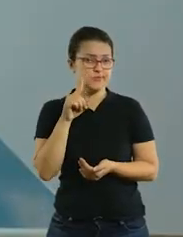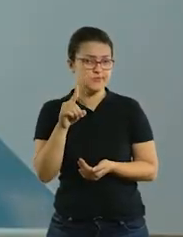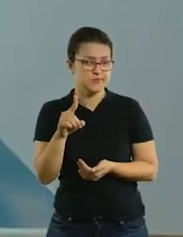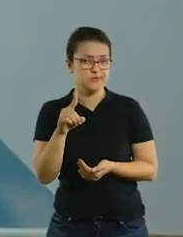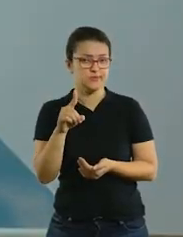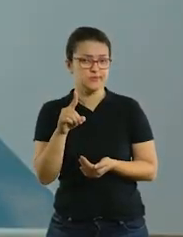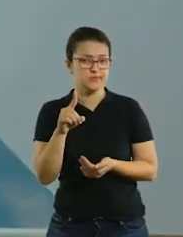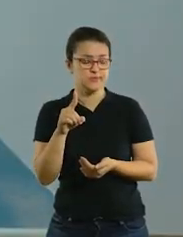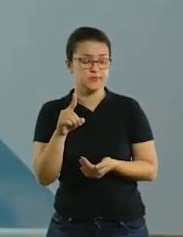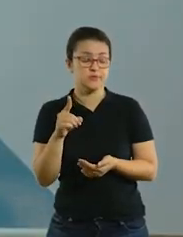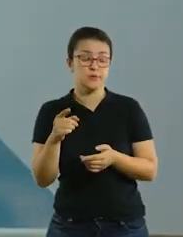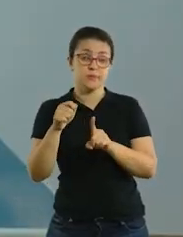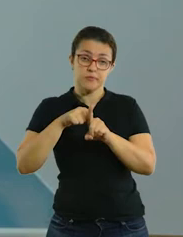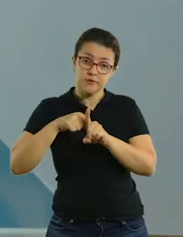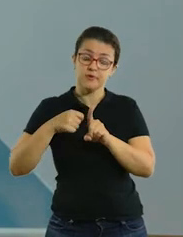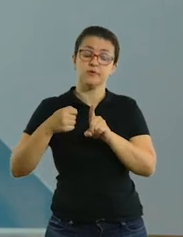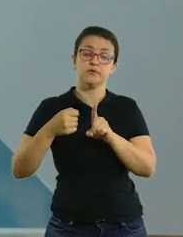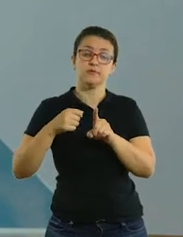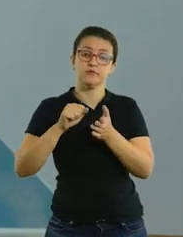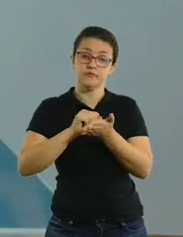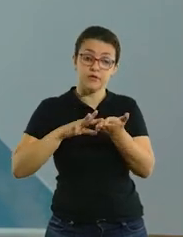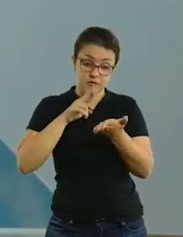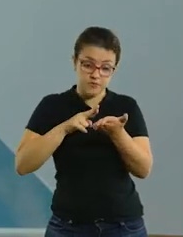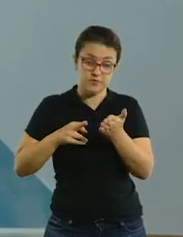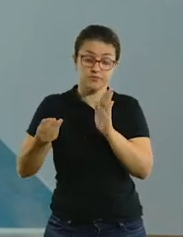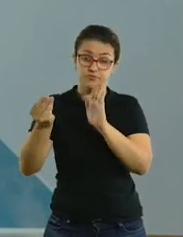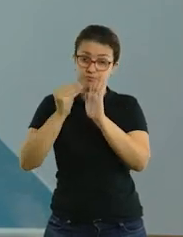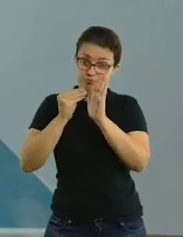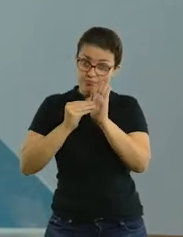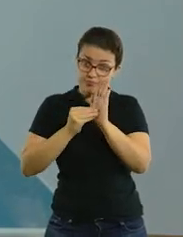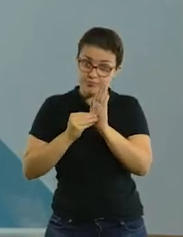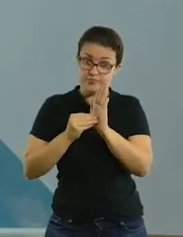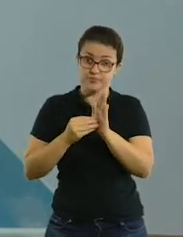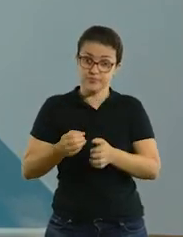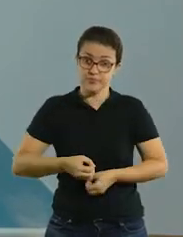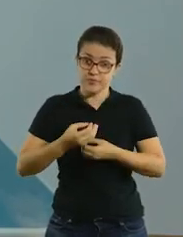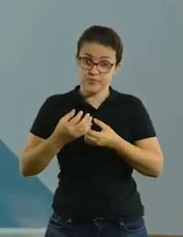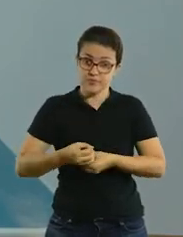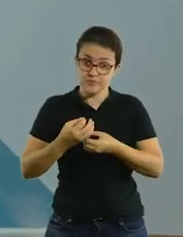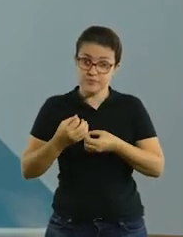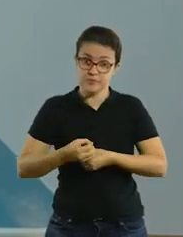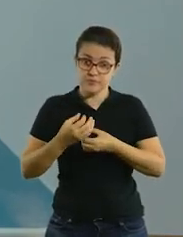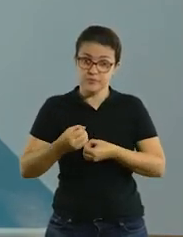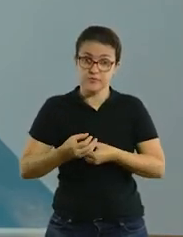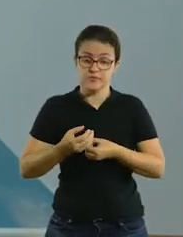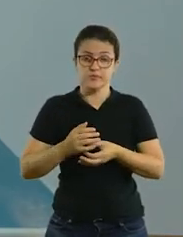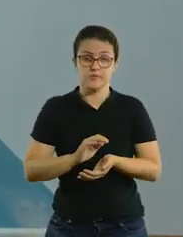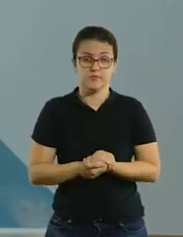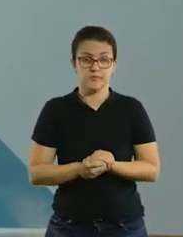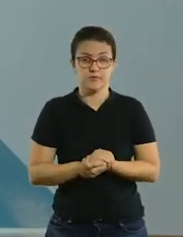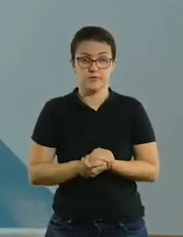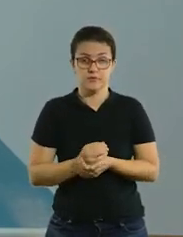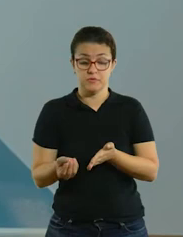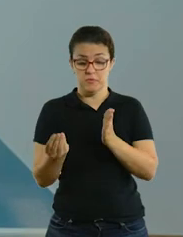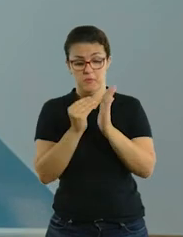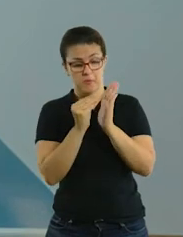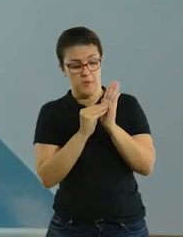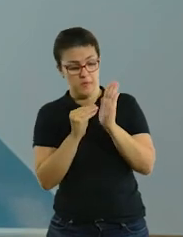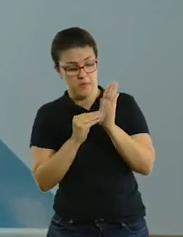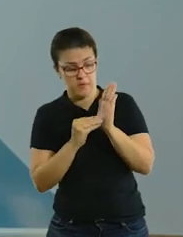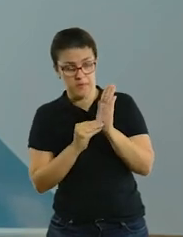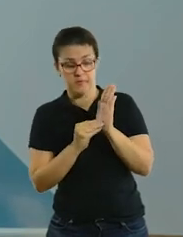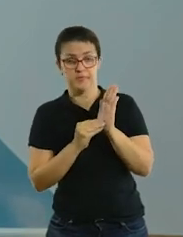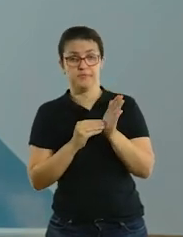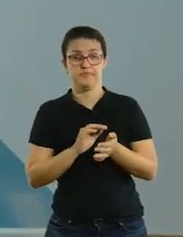vocês estão realizando a atividade e vão pegar as informações principais do texto e vão registrar